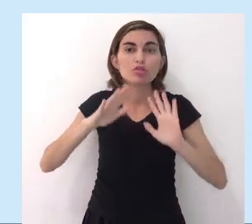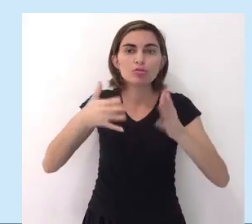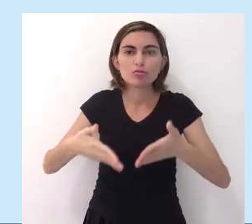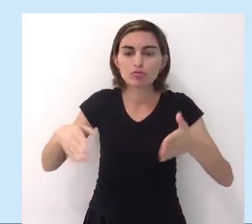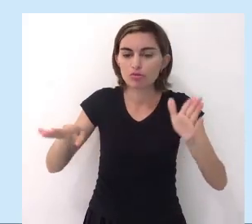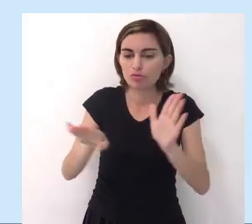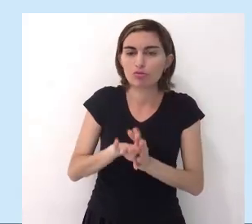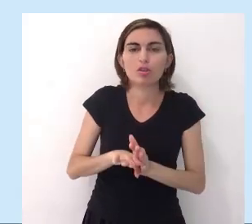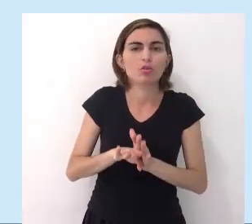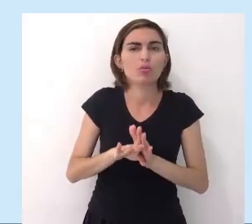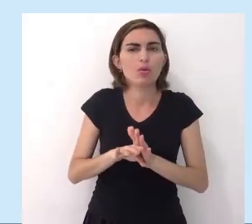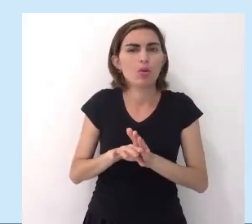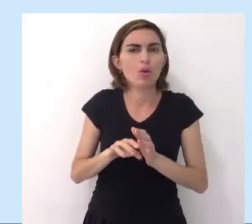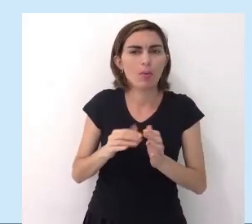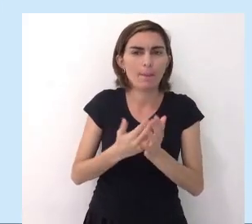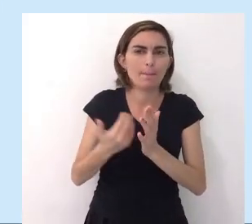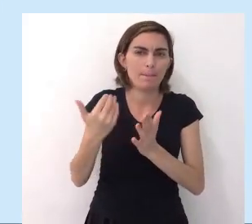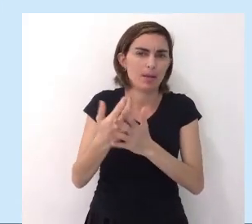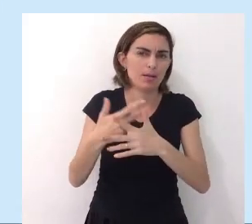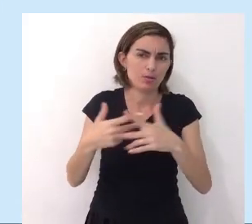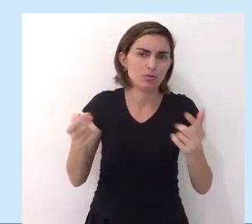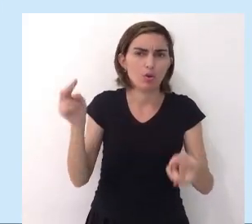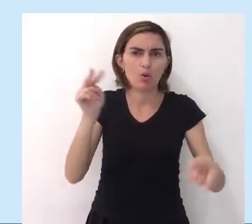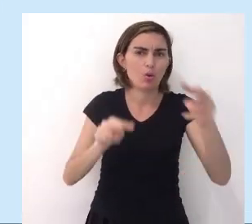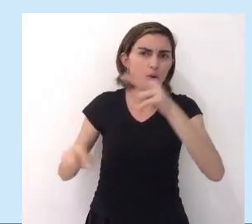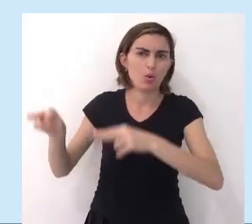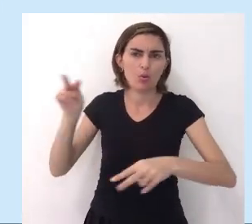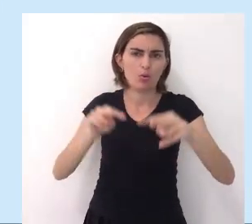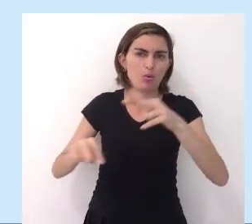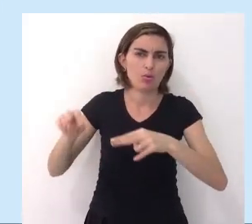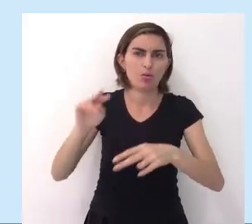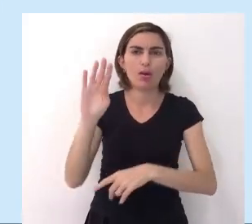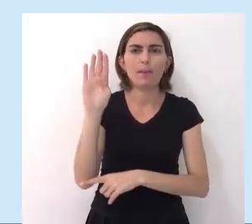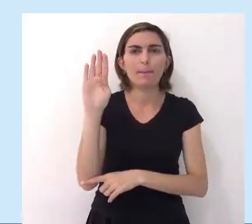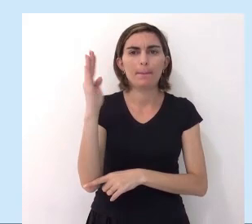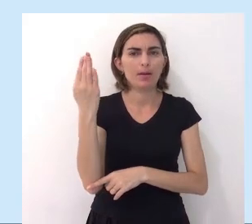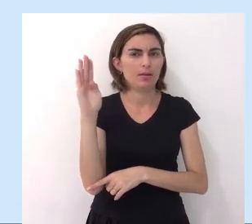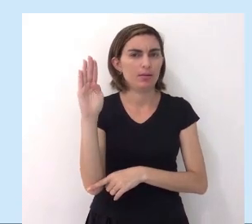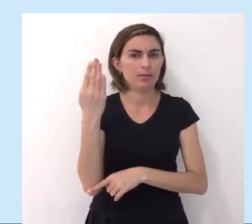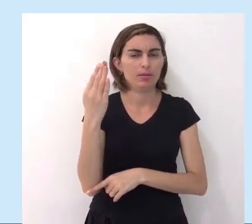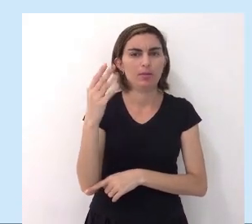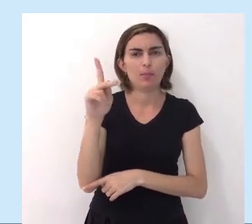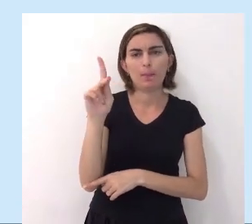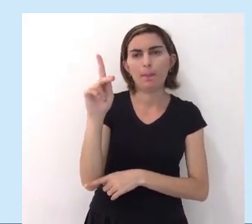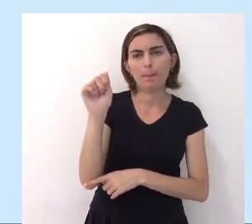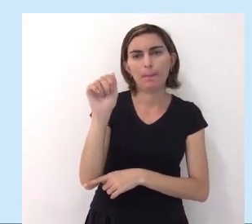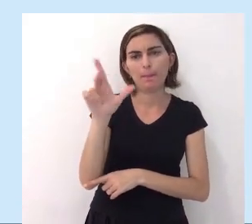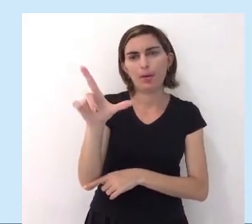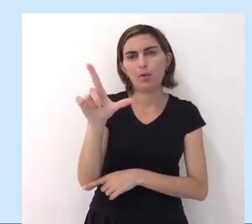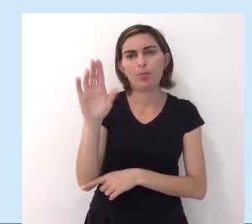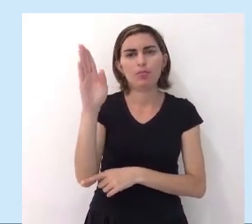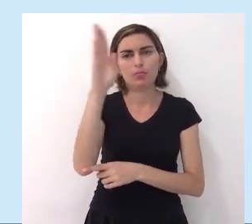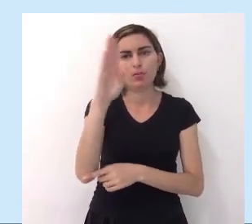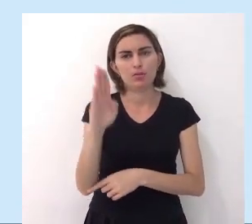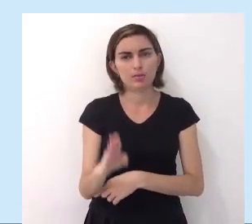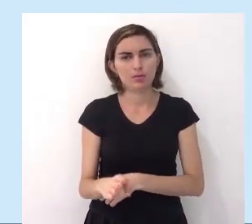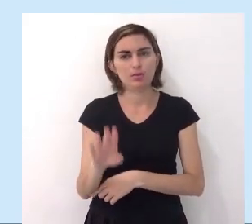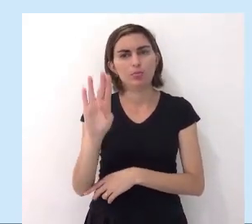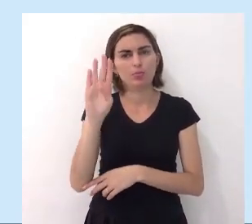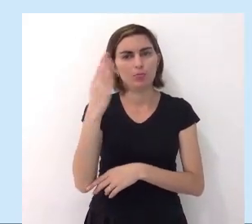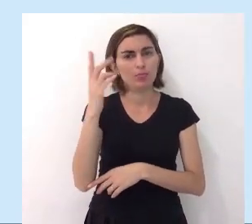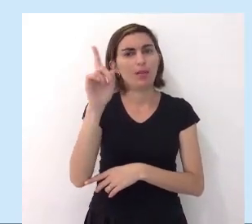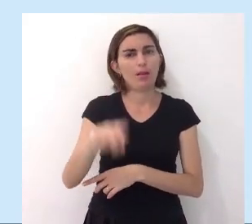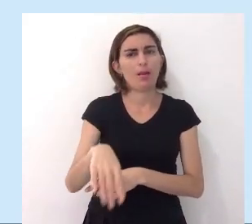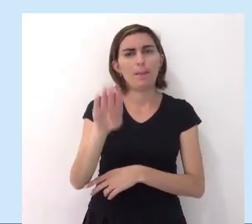chegaram aqui, o que de mais valor eles observaram foi a madeira, tá? Chamada de pau-brasil. Gente, o pau-brasil é